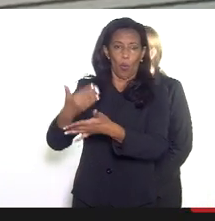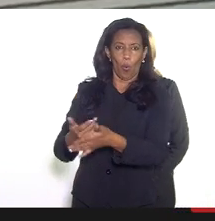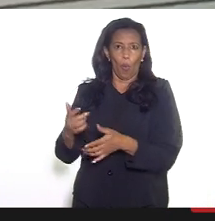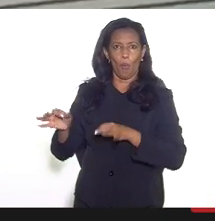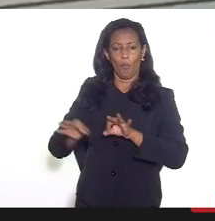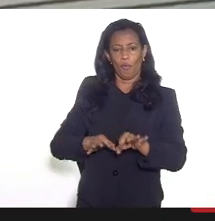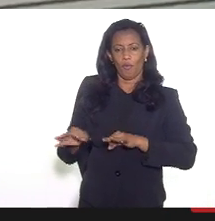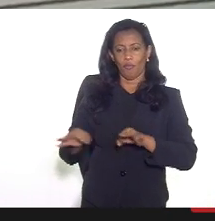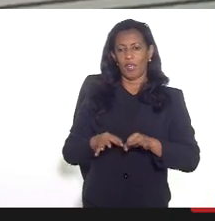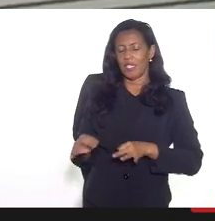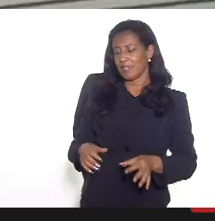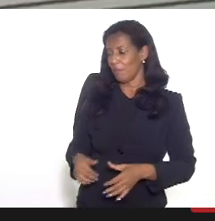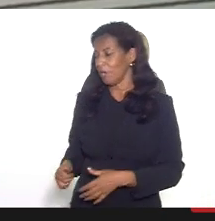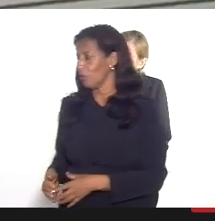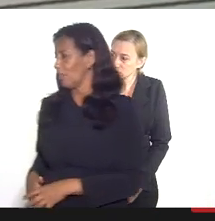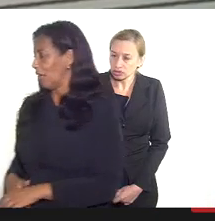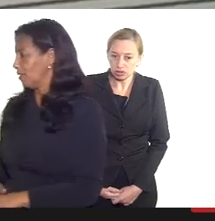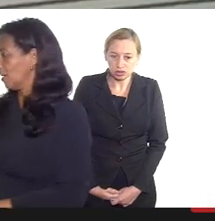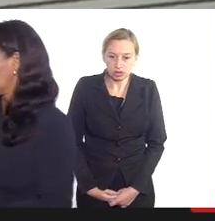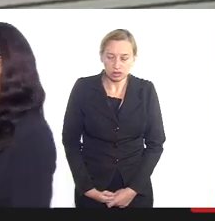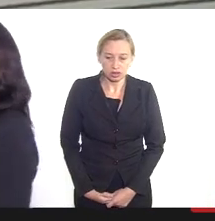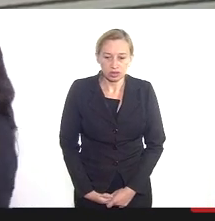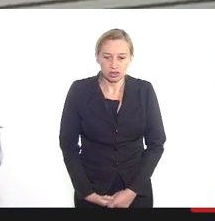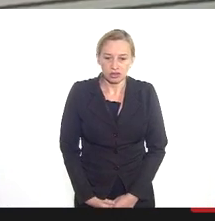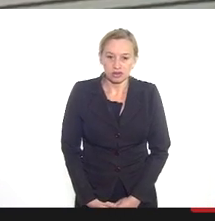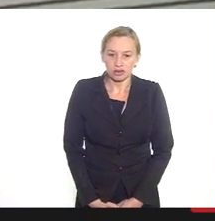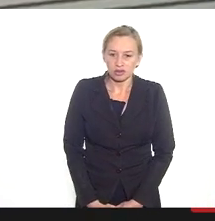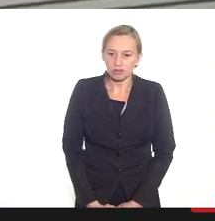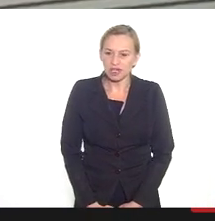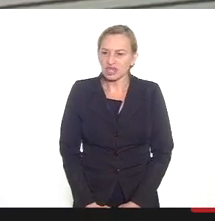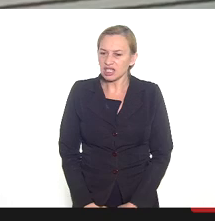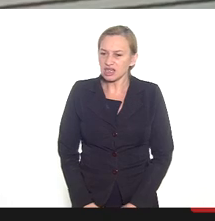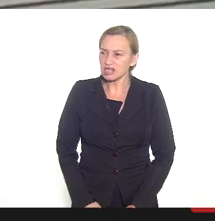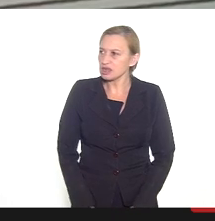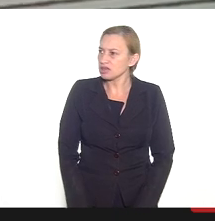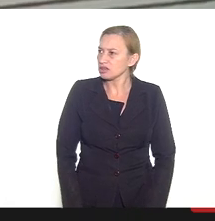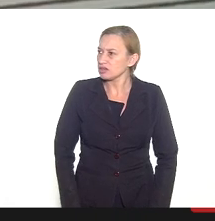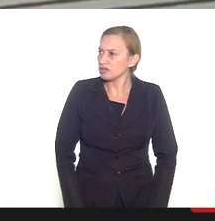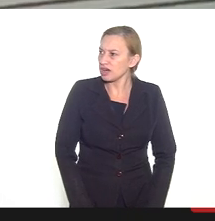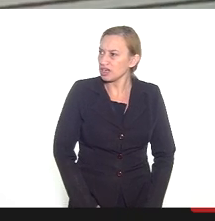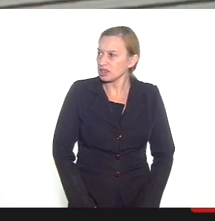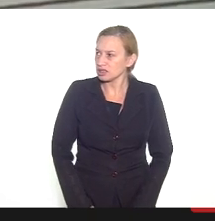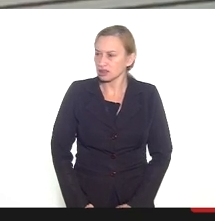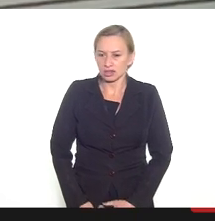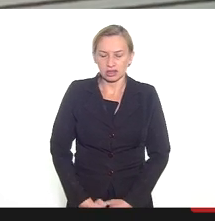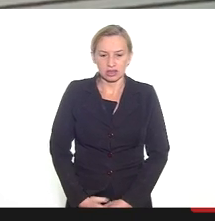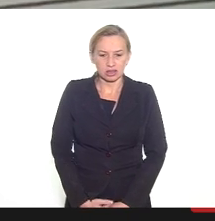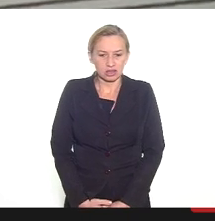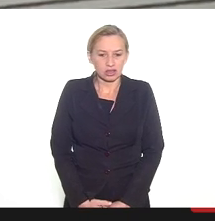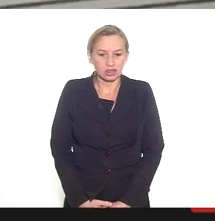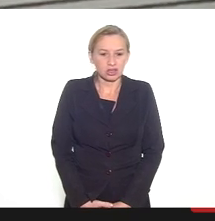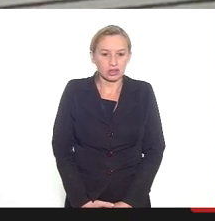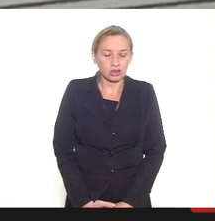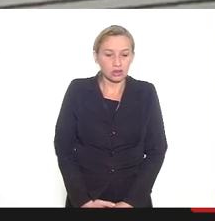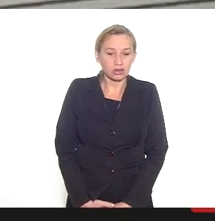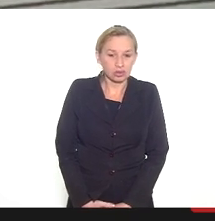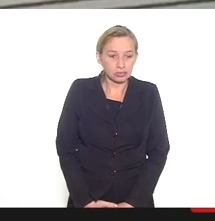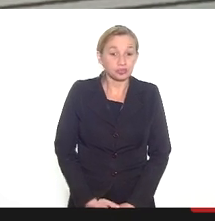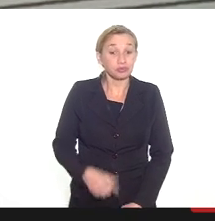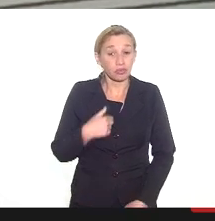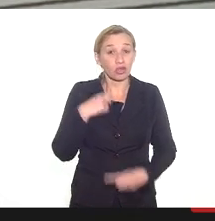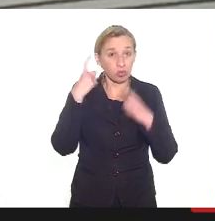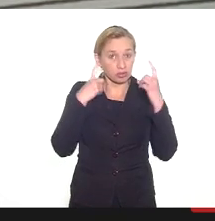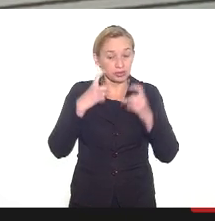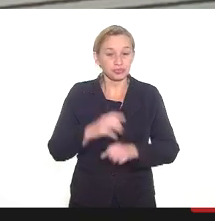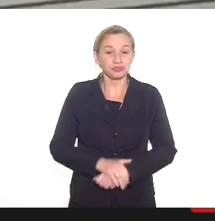mas se abandonar essa vivência que eu quero continuar mantendo na questão da desvantagem da mulher, porque eu estou muito